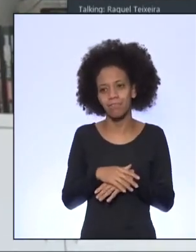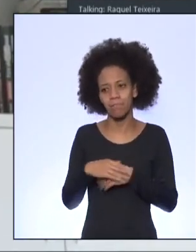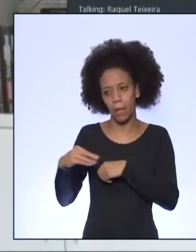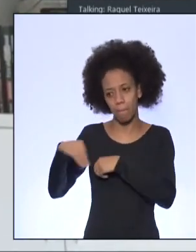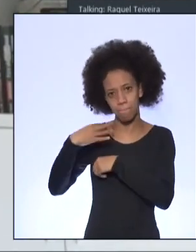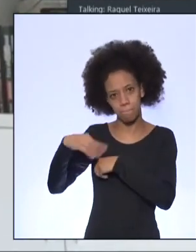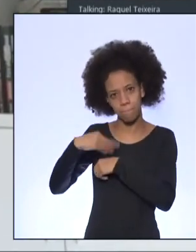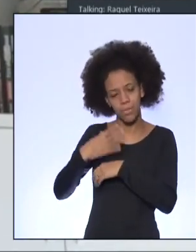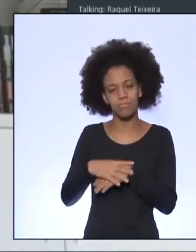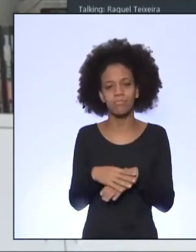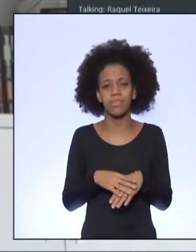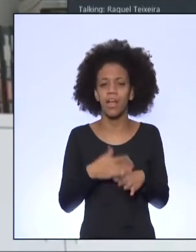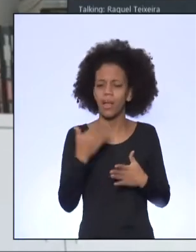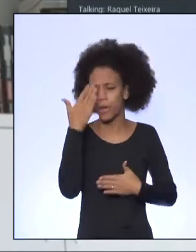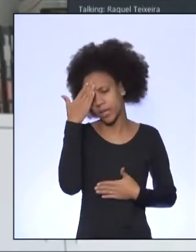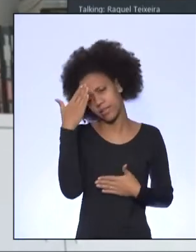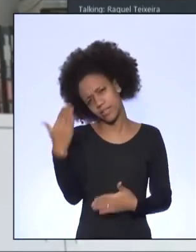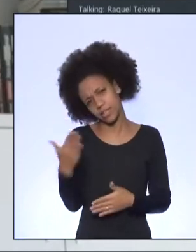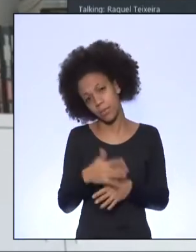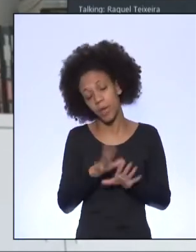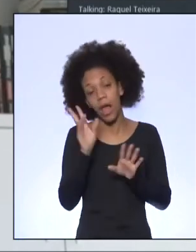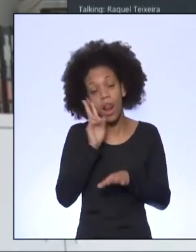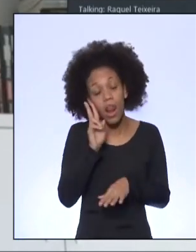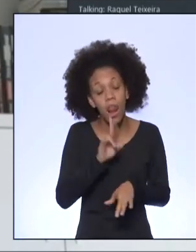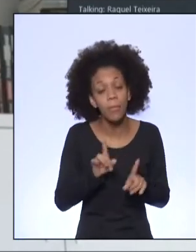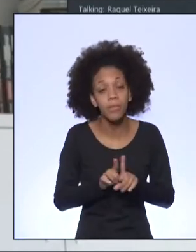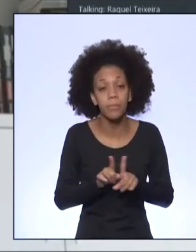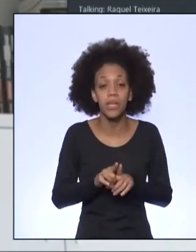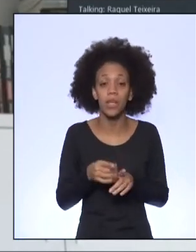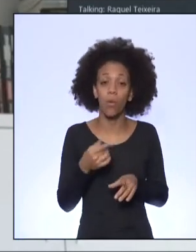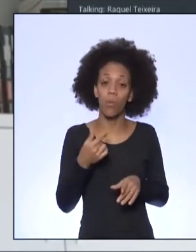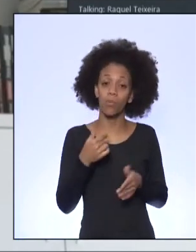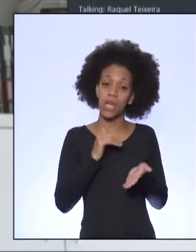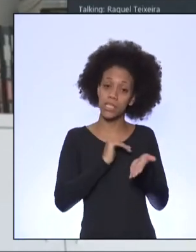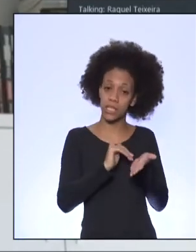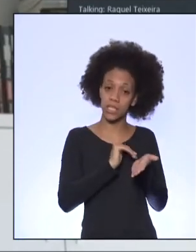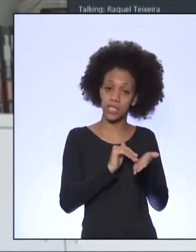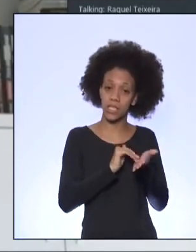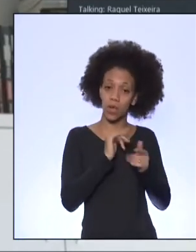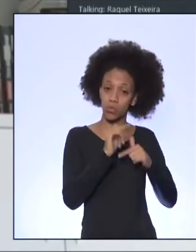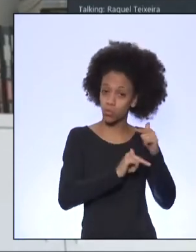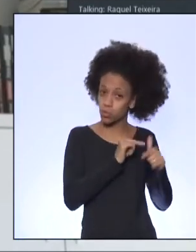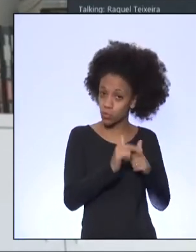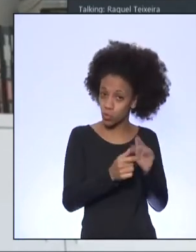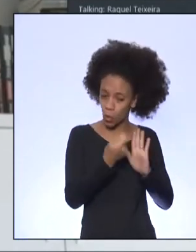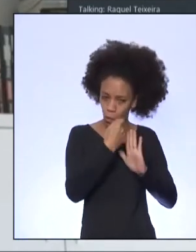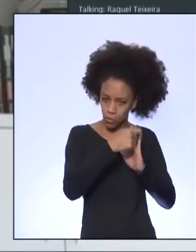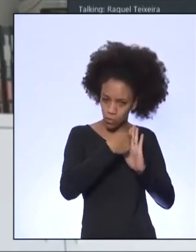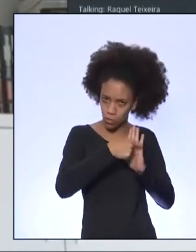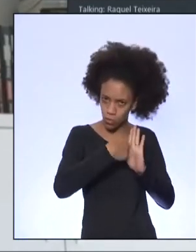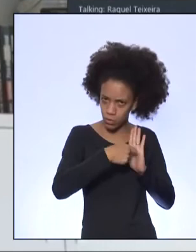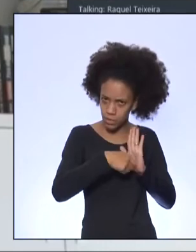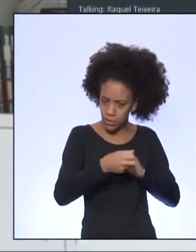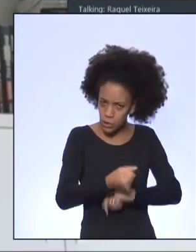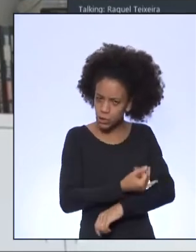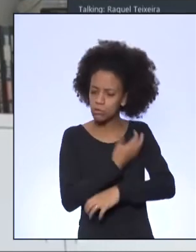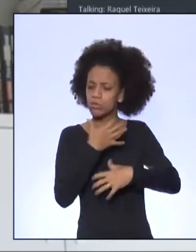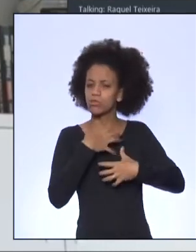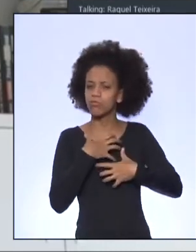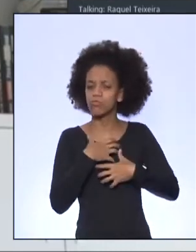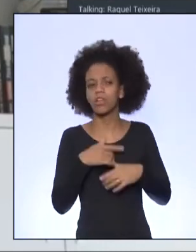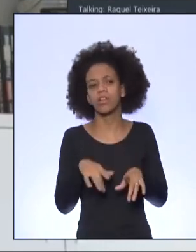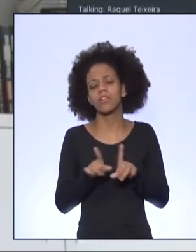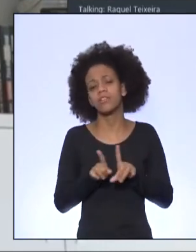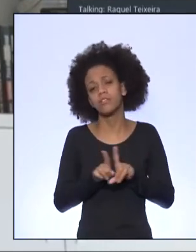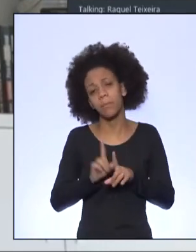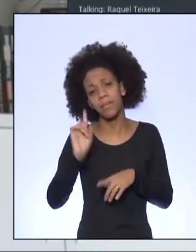chegam. Eu só tenho a agradecer. Lembro que quando eu era secretária, nós trabalhamos as rubricas socioemocionais com os alunos e